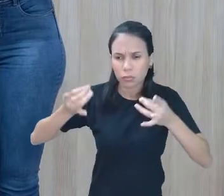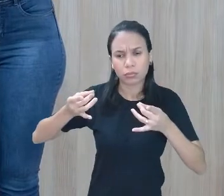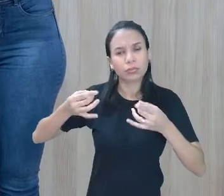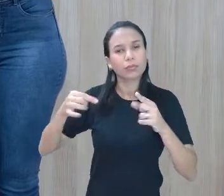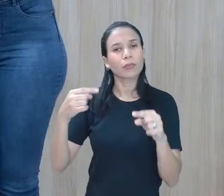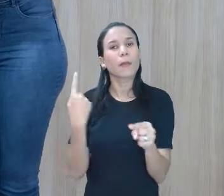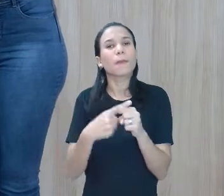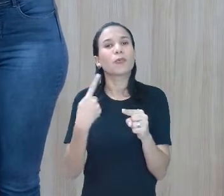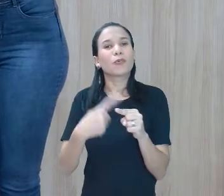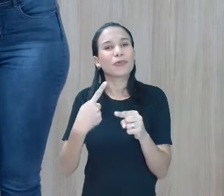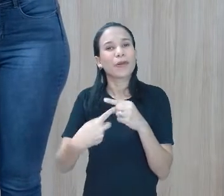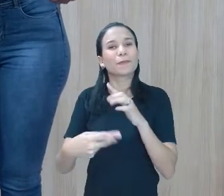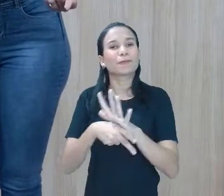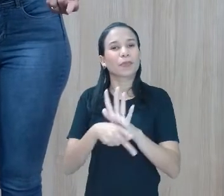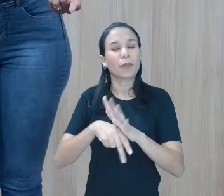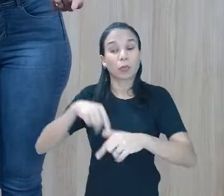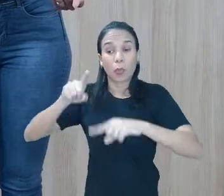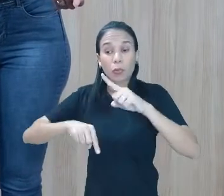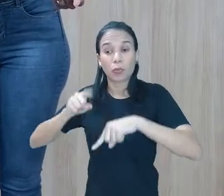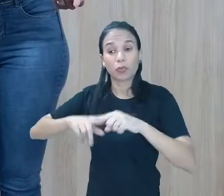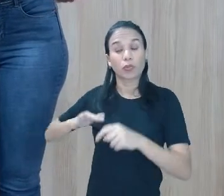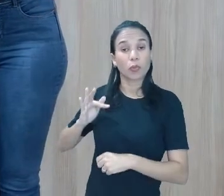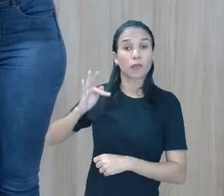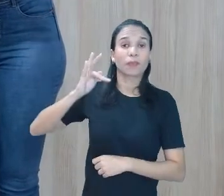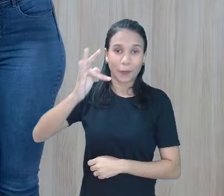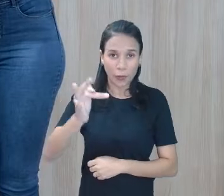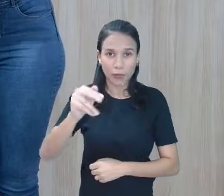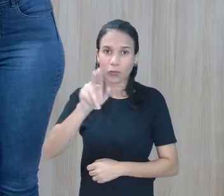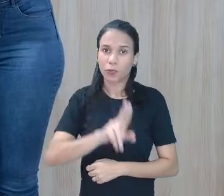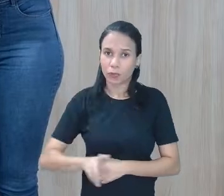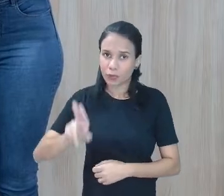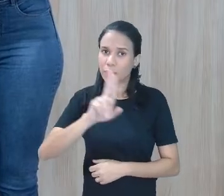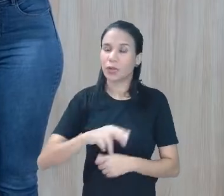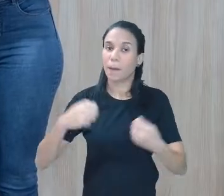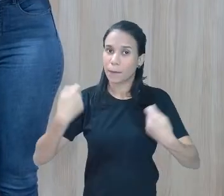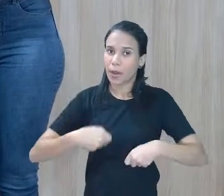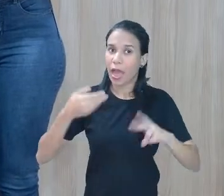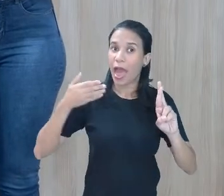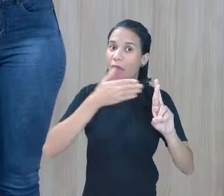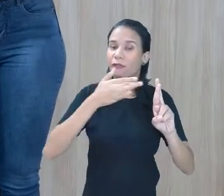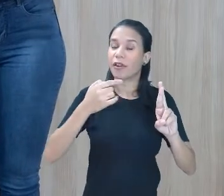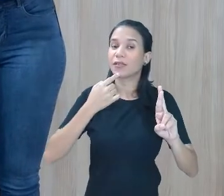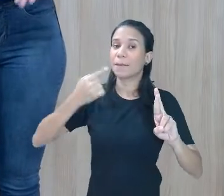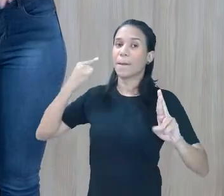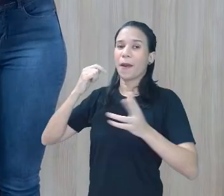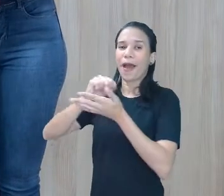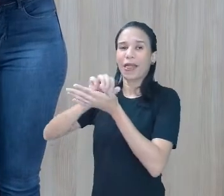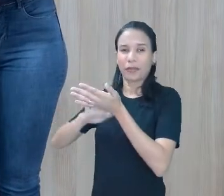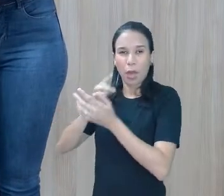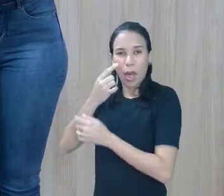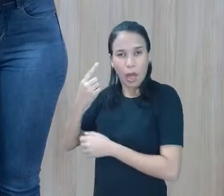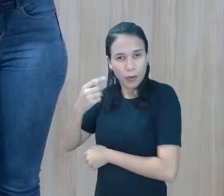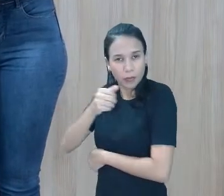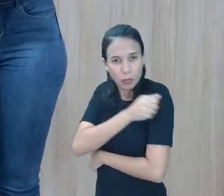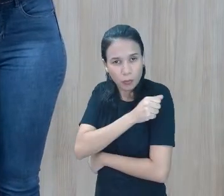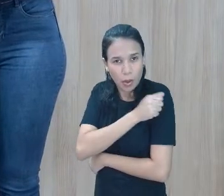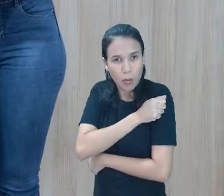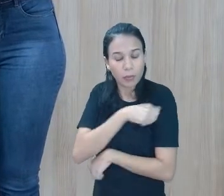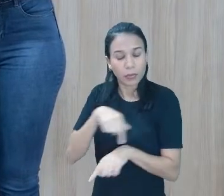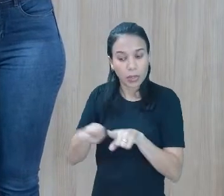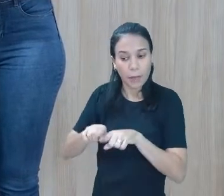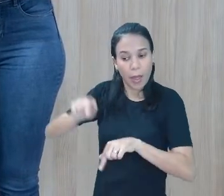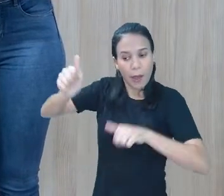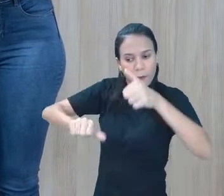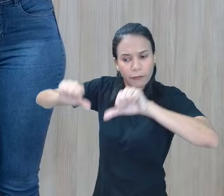isso, porque o próximo material que a gente vai oferecer precisa ter usado como referência essas indicações que o estudante está dando para a